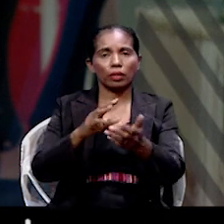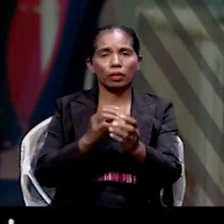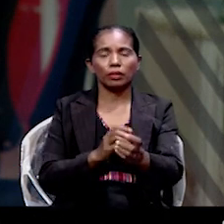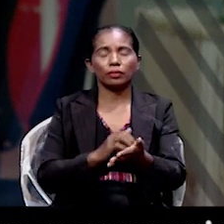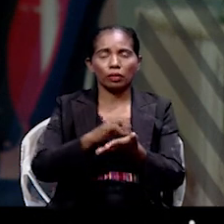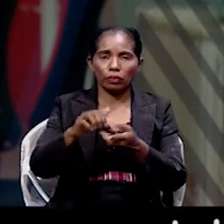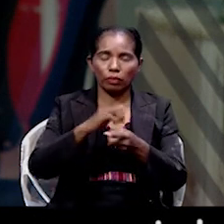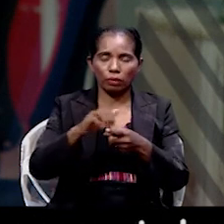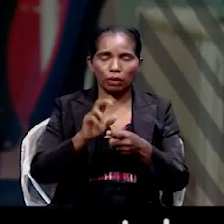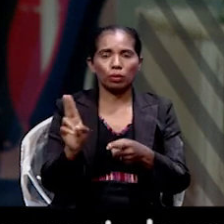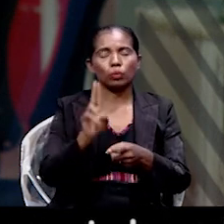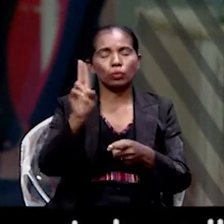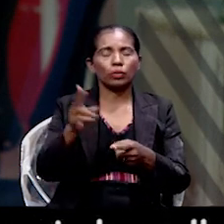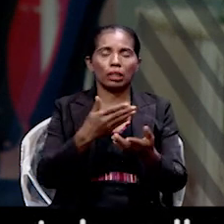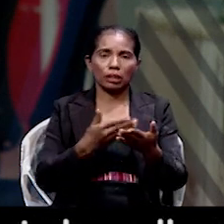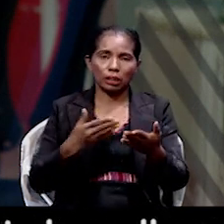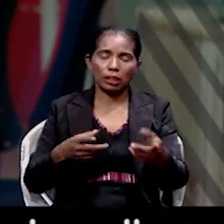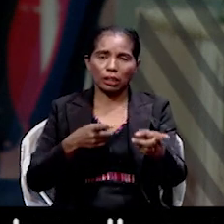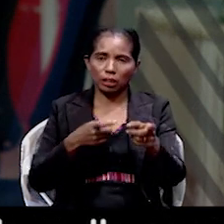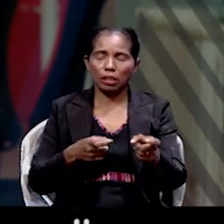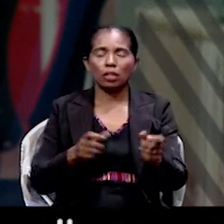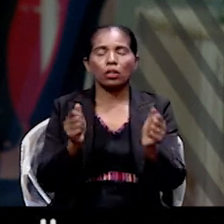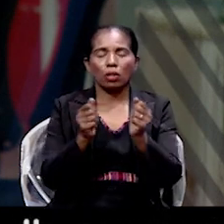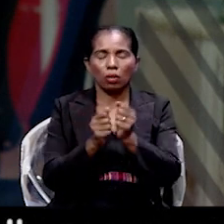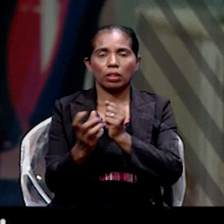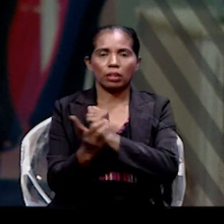onde utiliza arma ou disciplina.